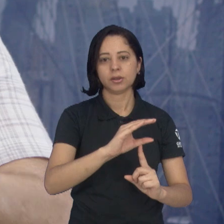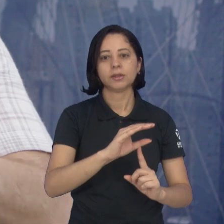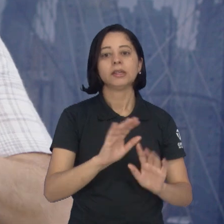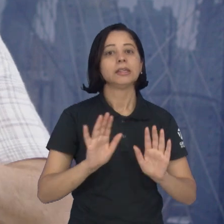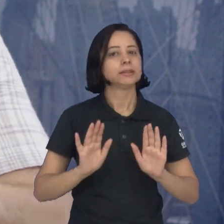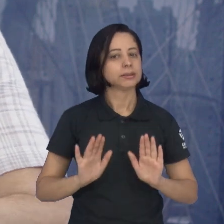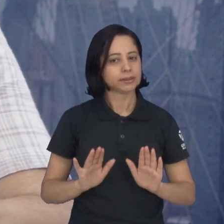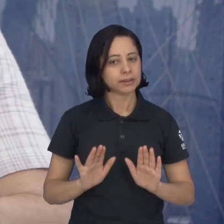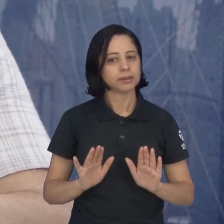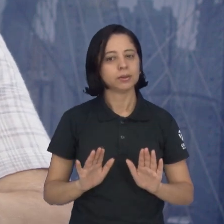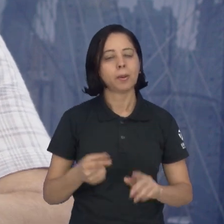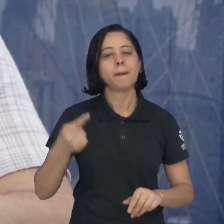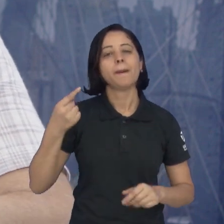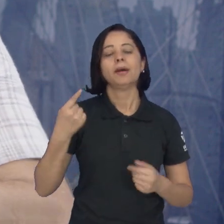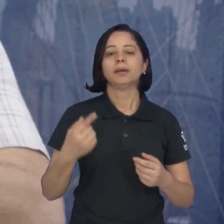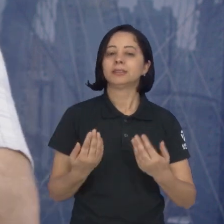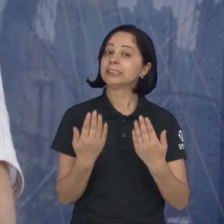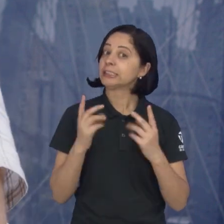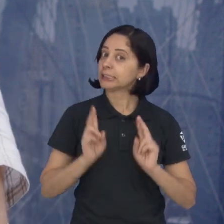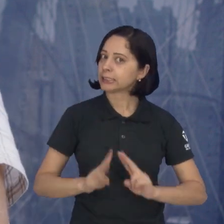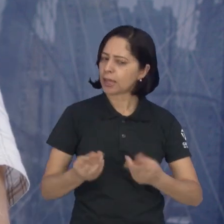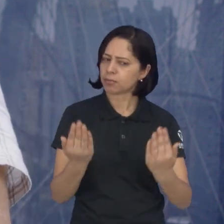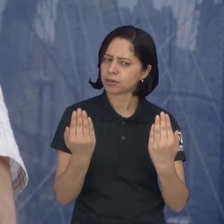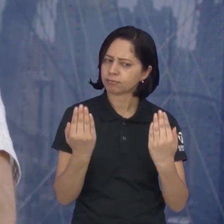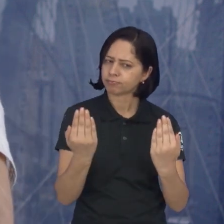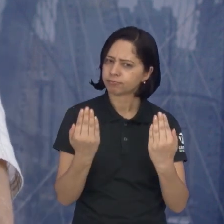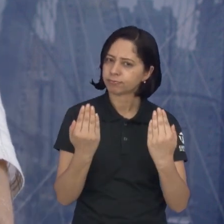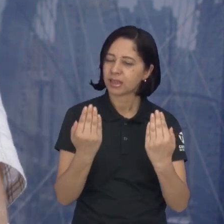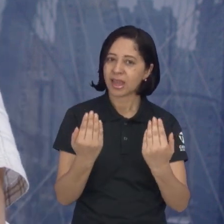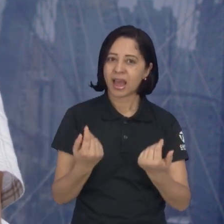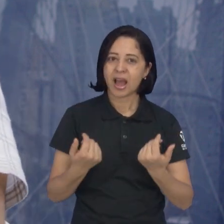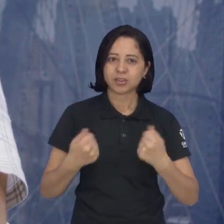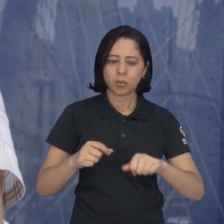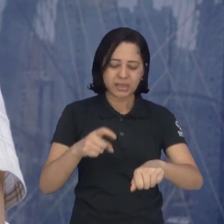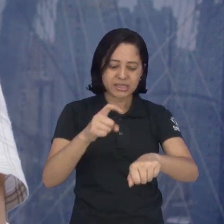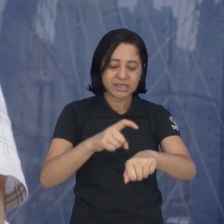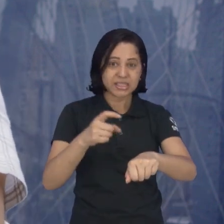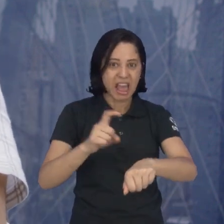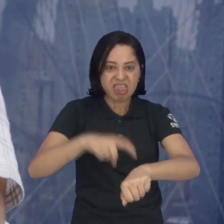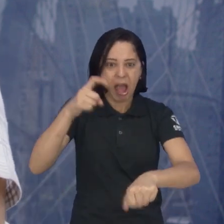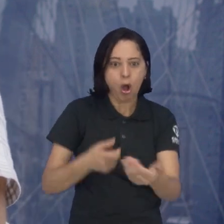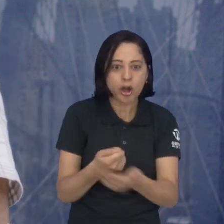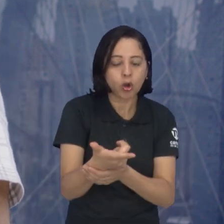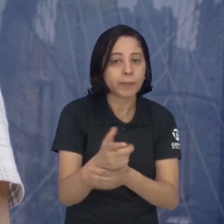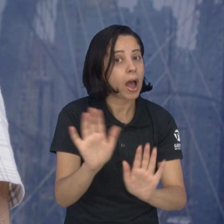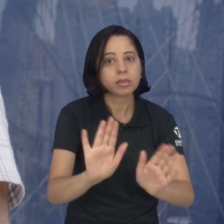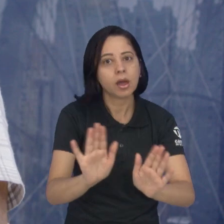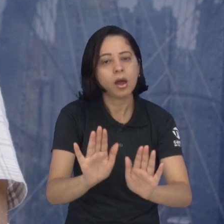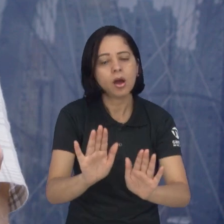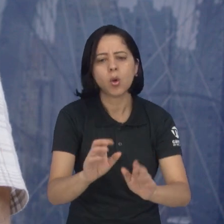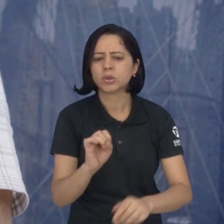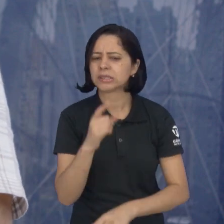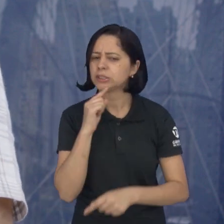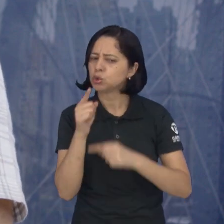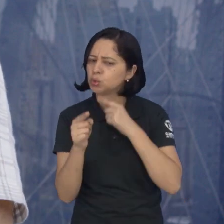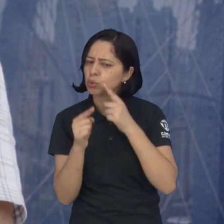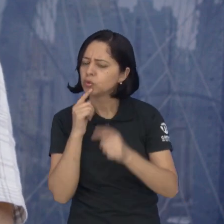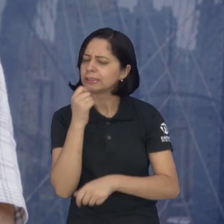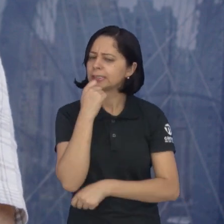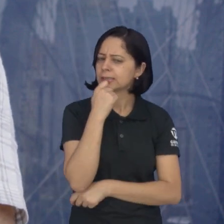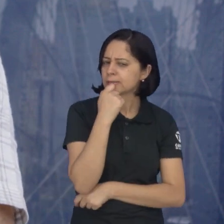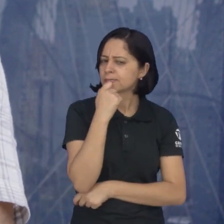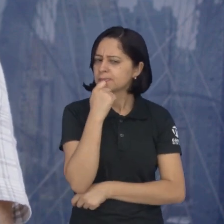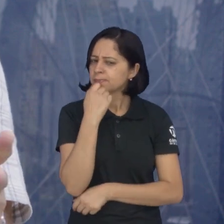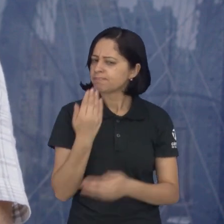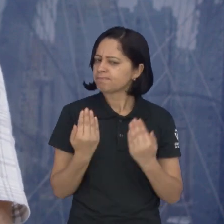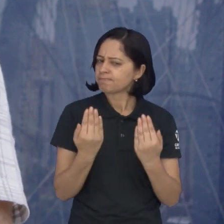Então, pense duas vezes, não precisa comprar naquela hora. Consulte, se você tem dúvida, consulte alguém que entende um pouquinho mais, né,